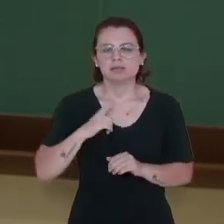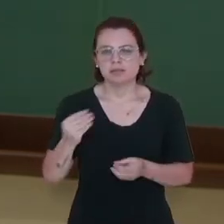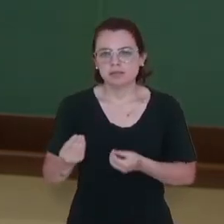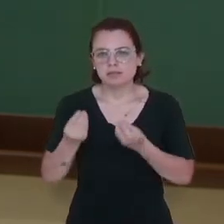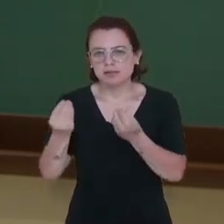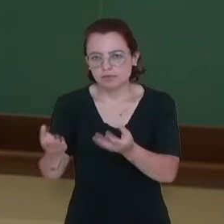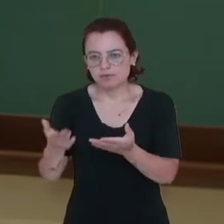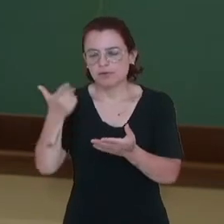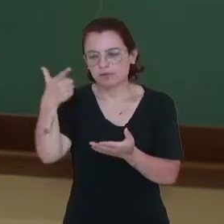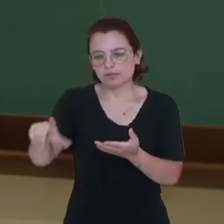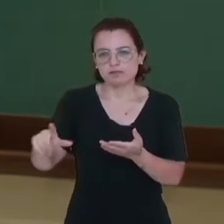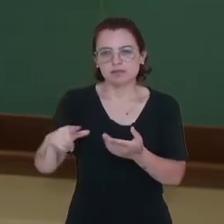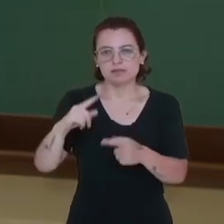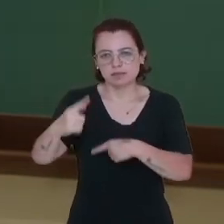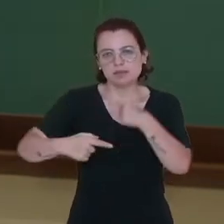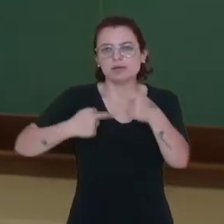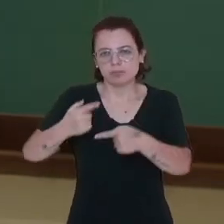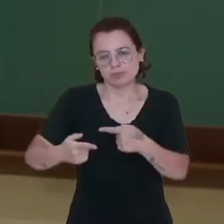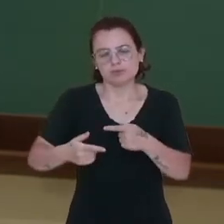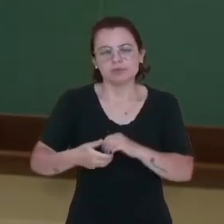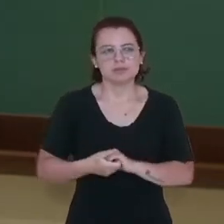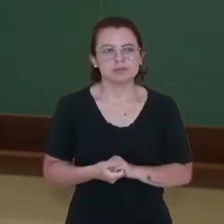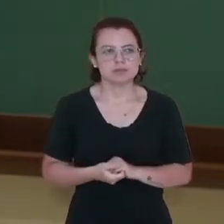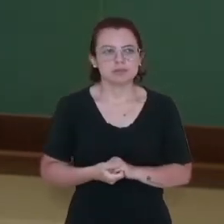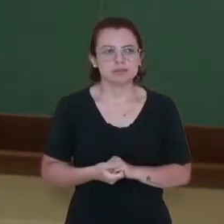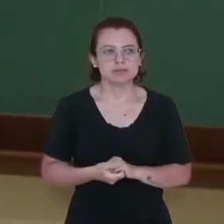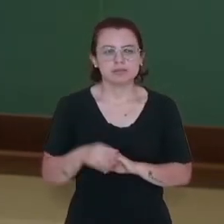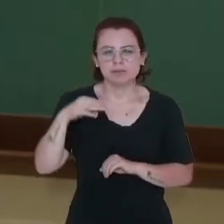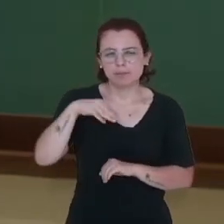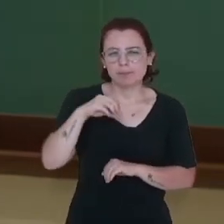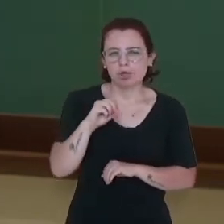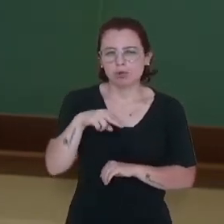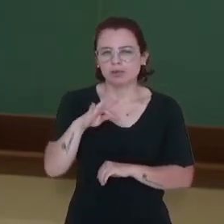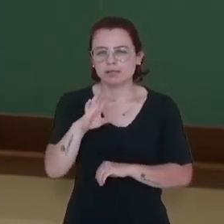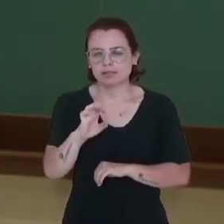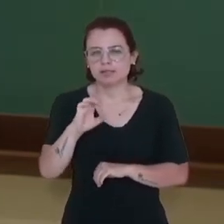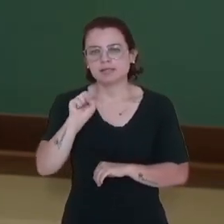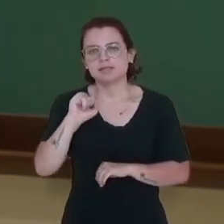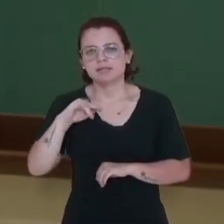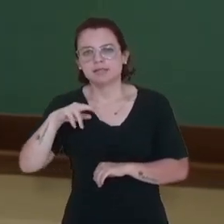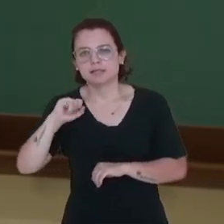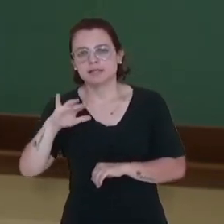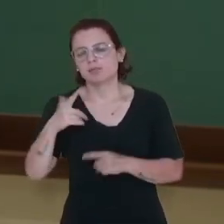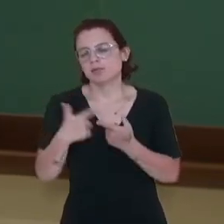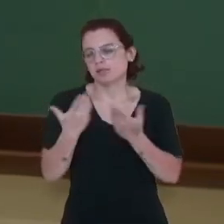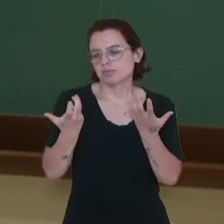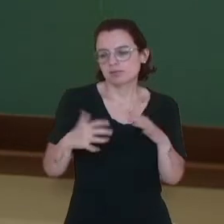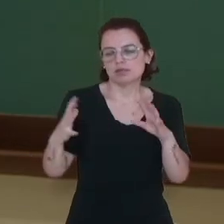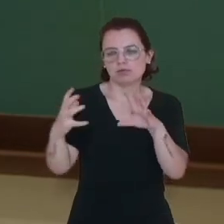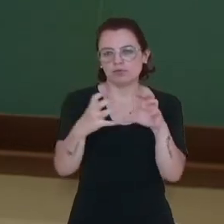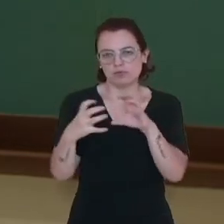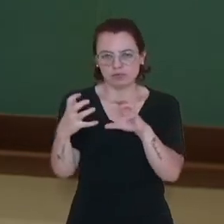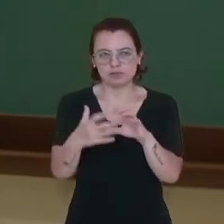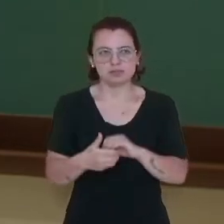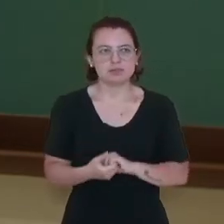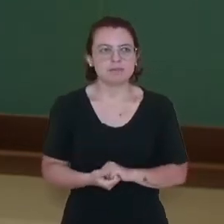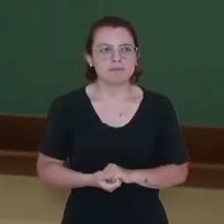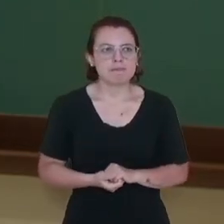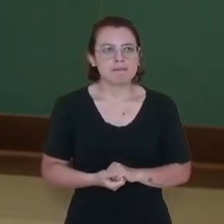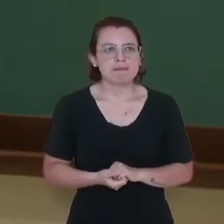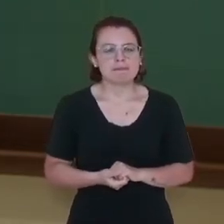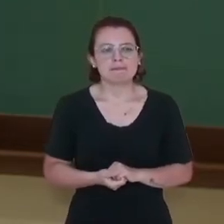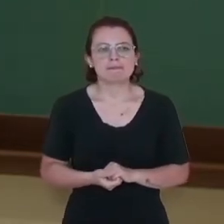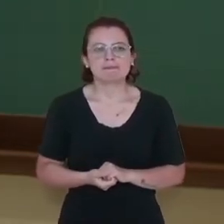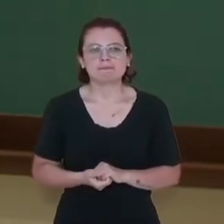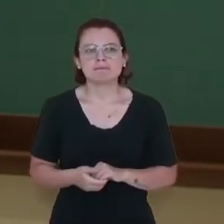após esse tempo então a região do Sinai para o Egito, para evitar maiores confrontos, né? Mas,